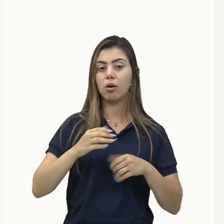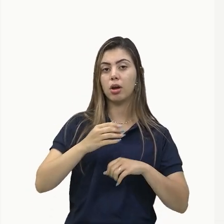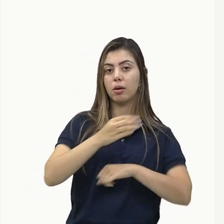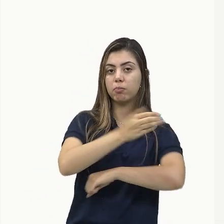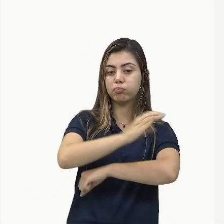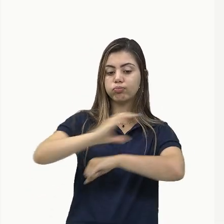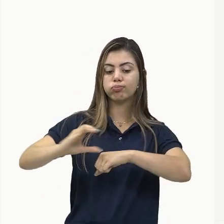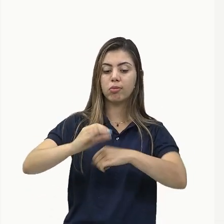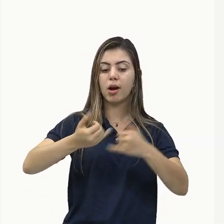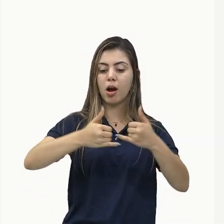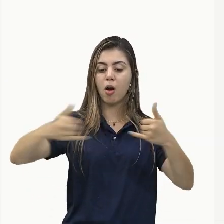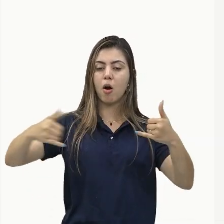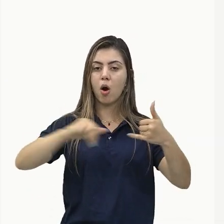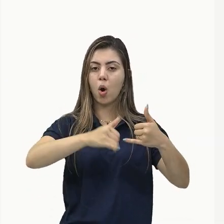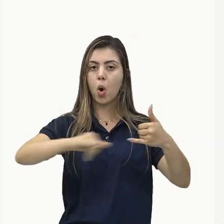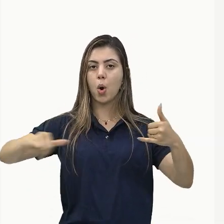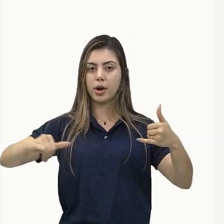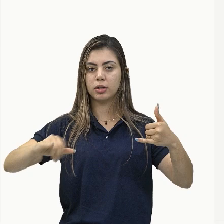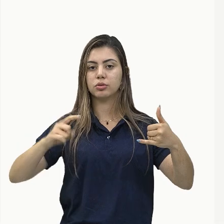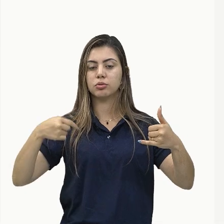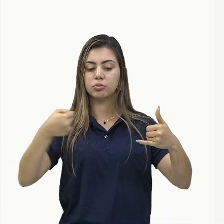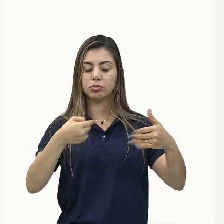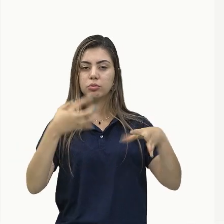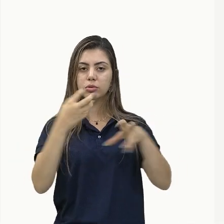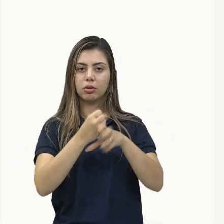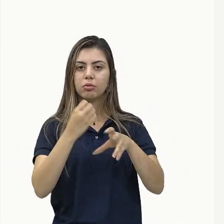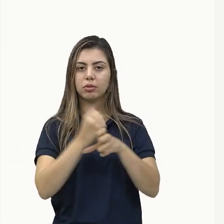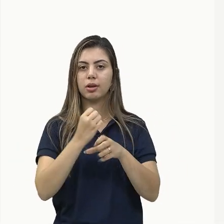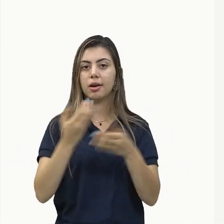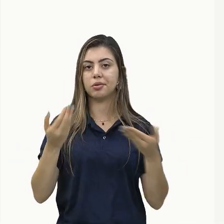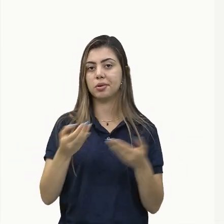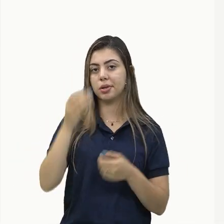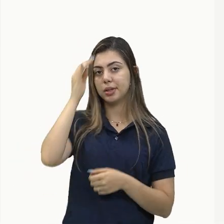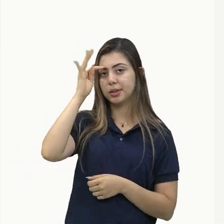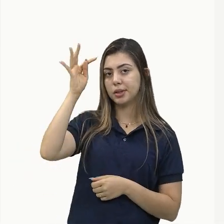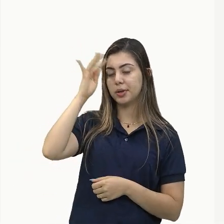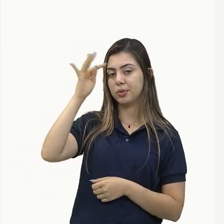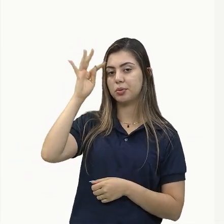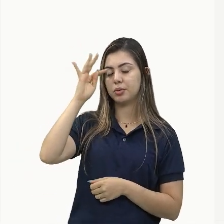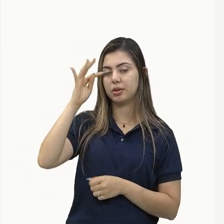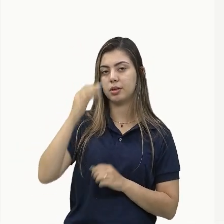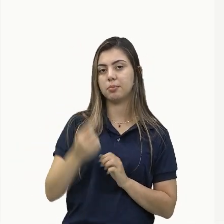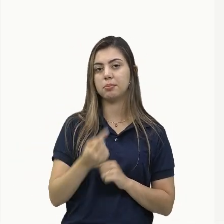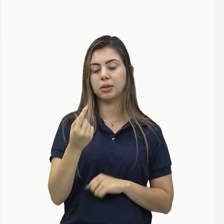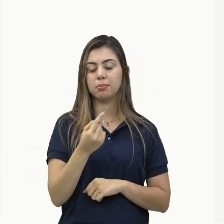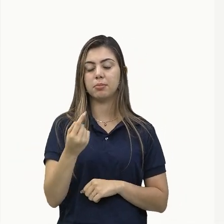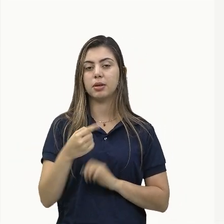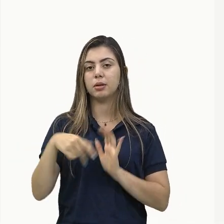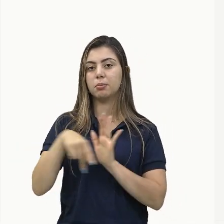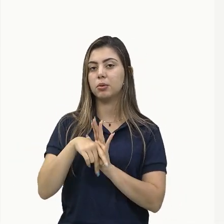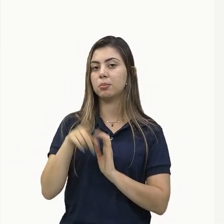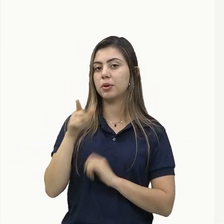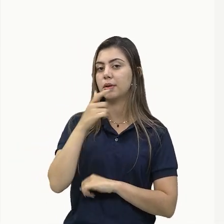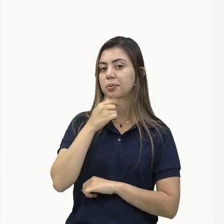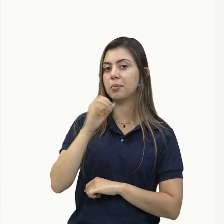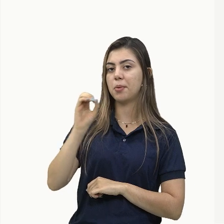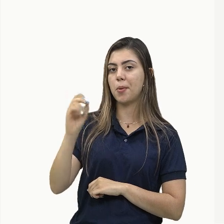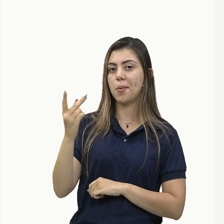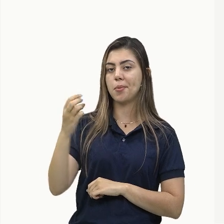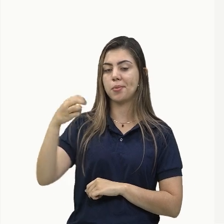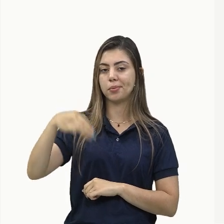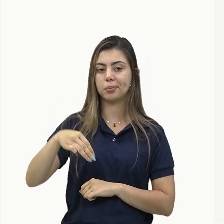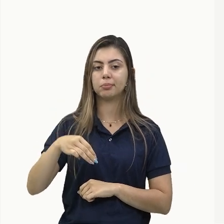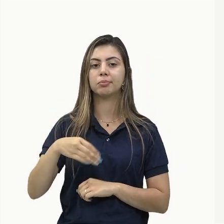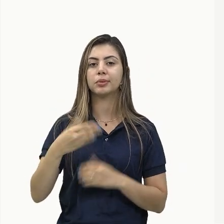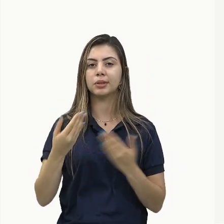usar a primeira lei de Ohm. Para calcular a corrente, temos que usar a primeira lei de Ohm, né? Eu coloquei para vocês lá que a lei